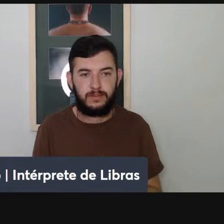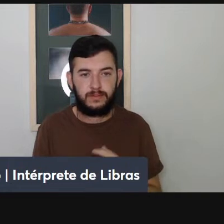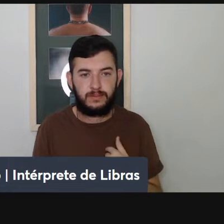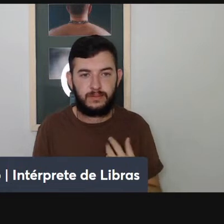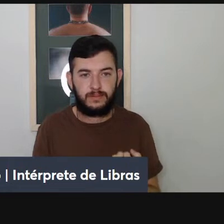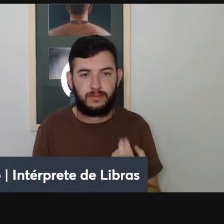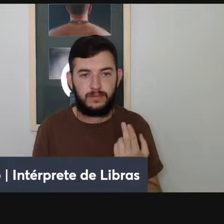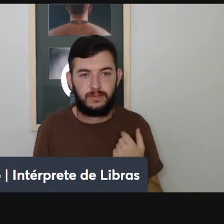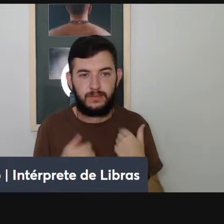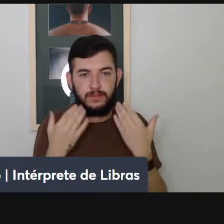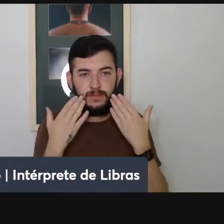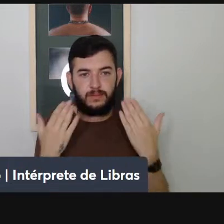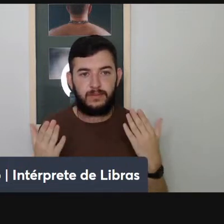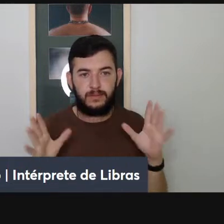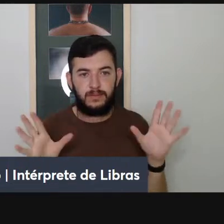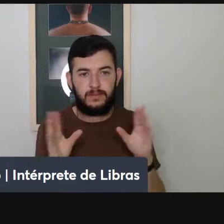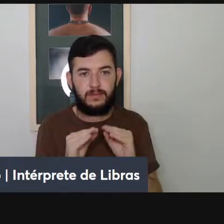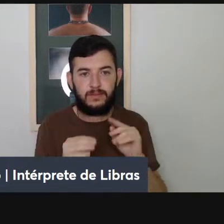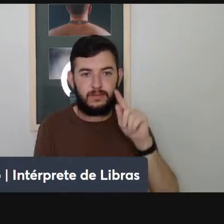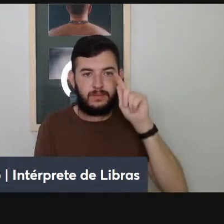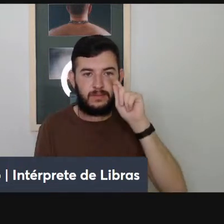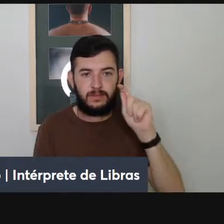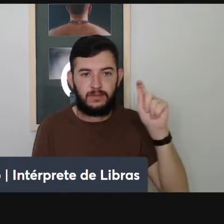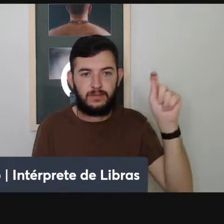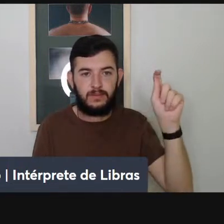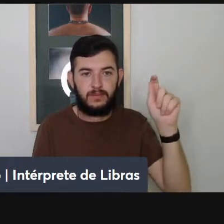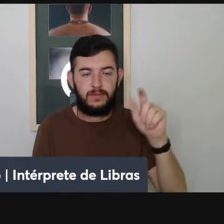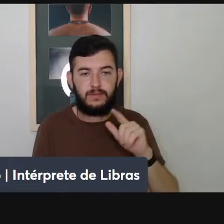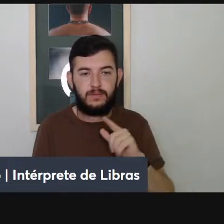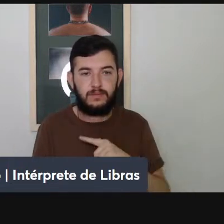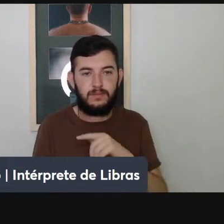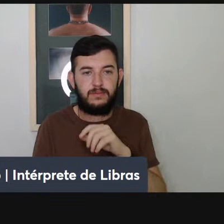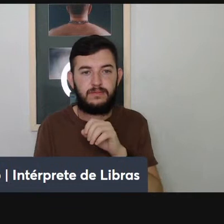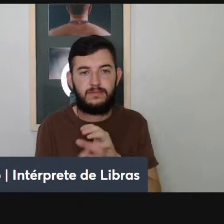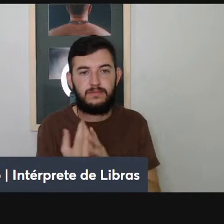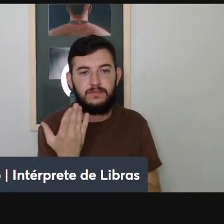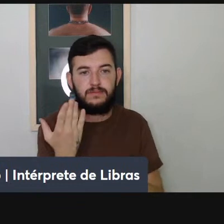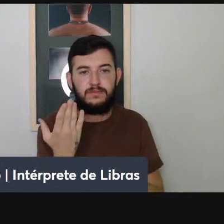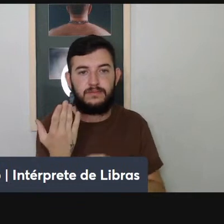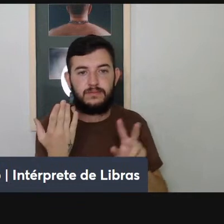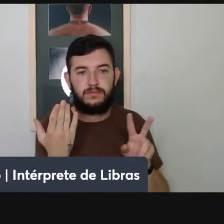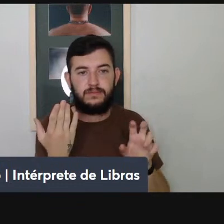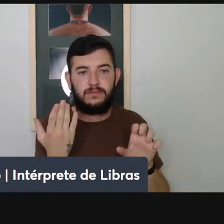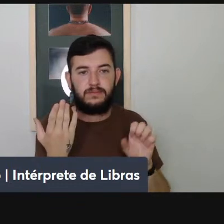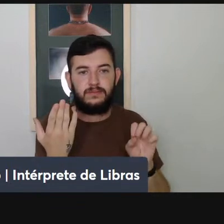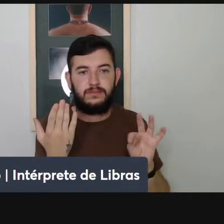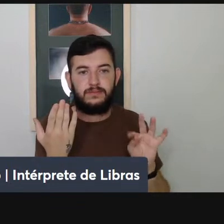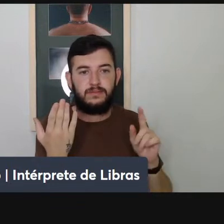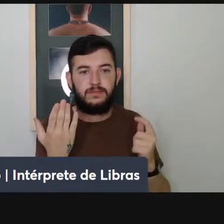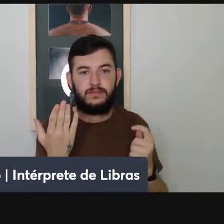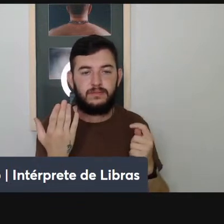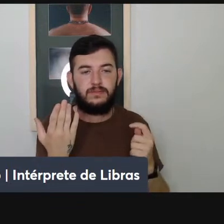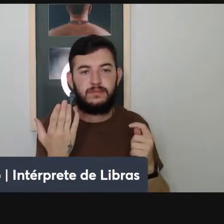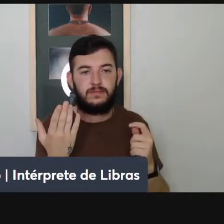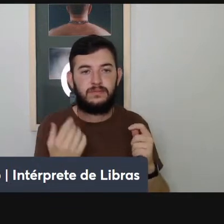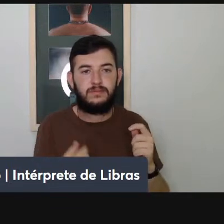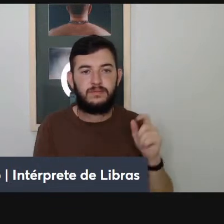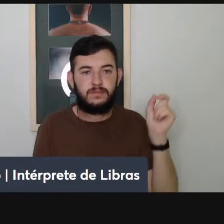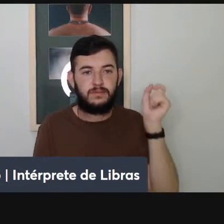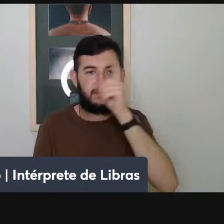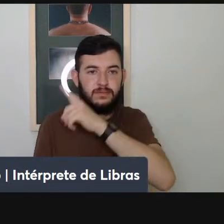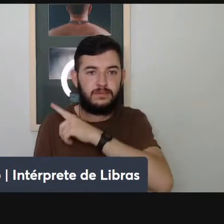breve apresentação de uma autora que, de fato, tem uma produção muito vasta, né? Então, é